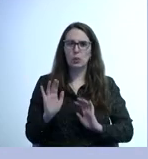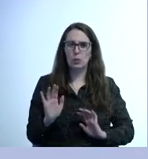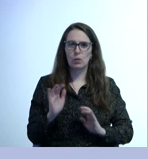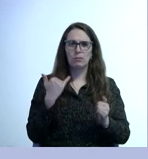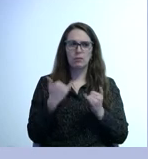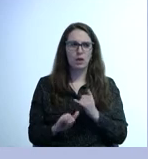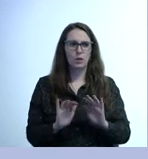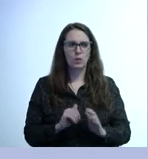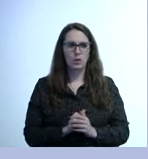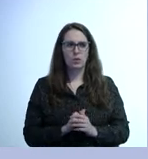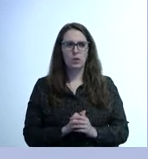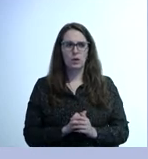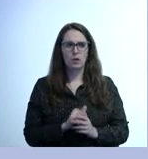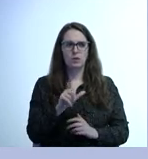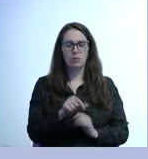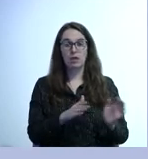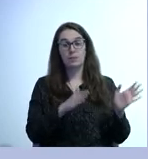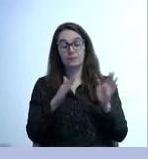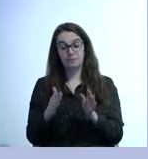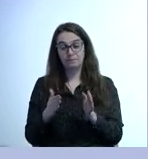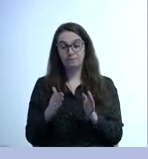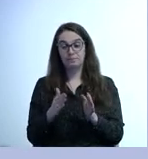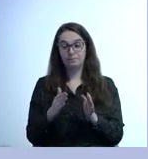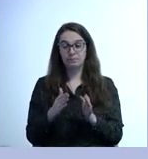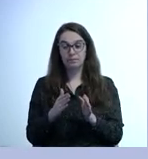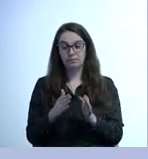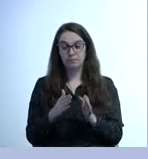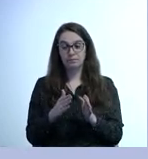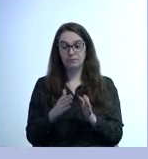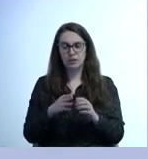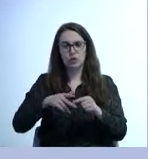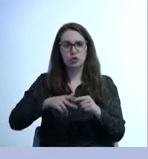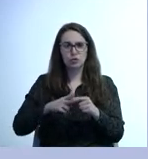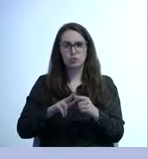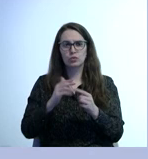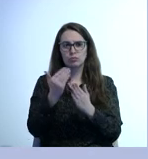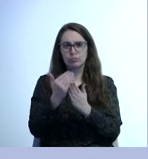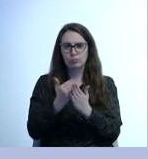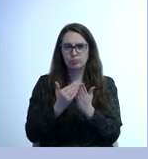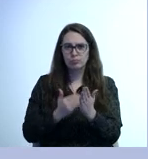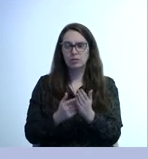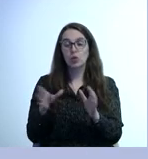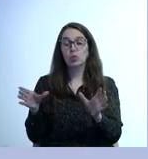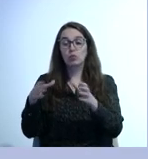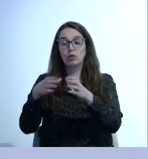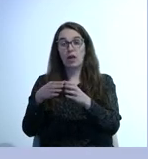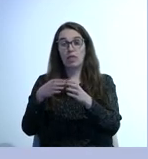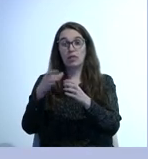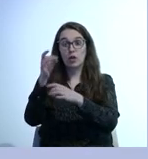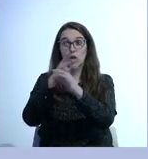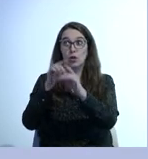depois, a partir das indicações das instruções ou imposições da comunidade